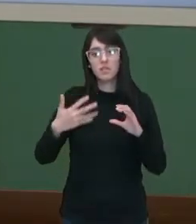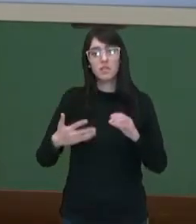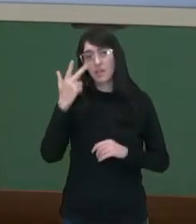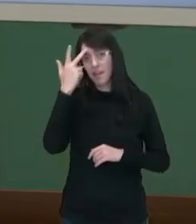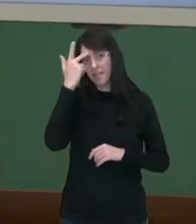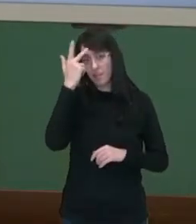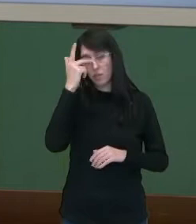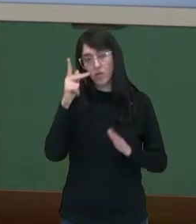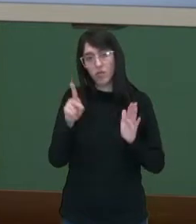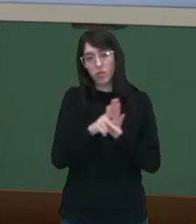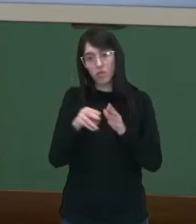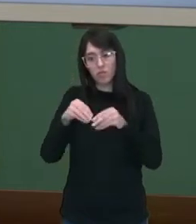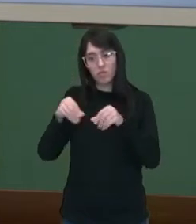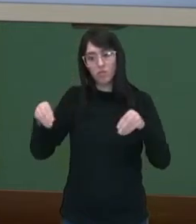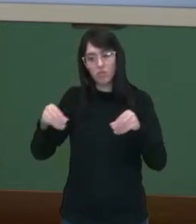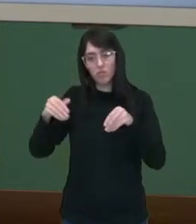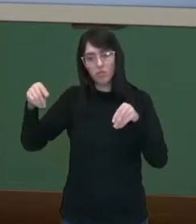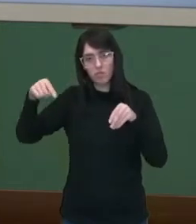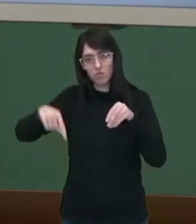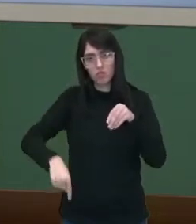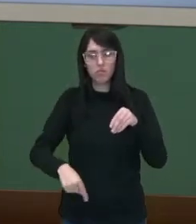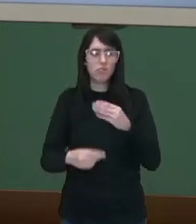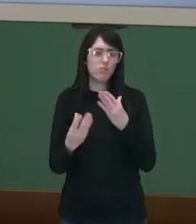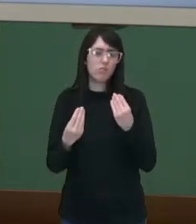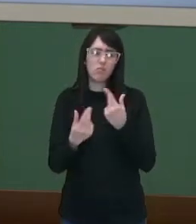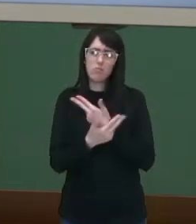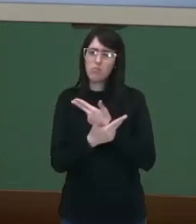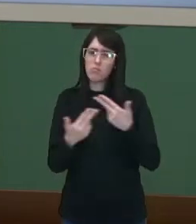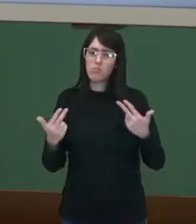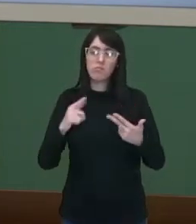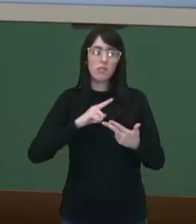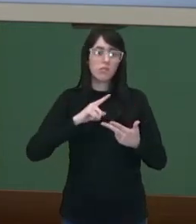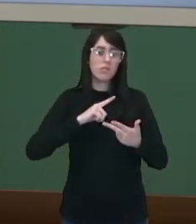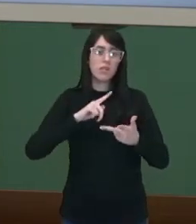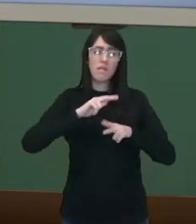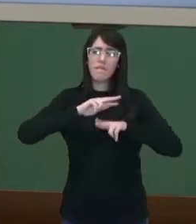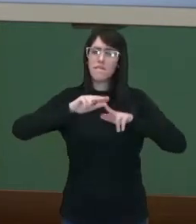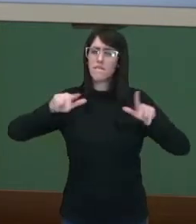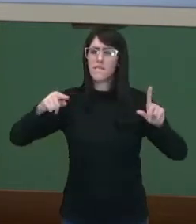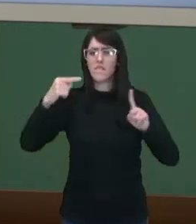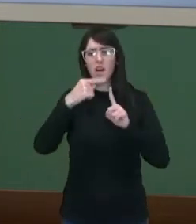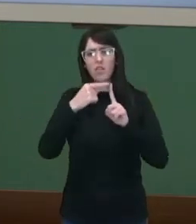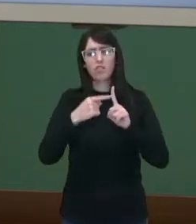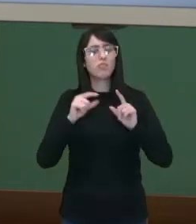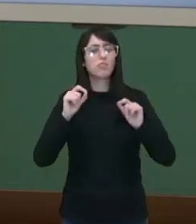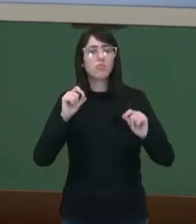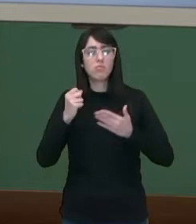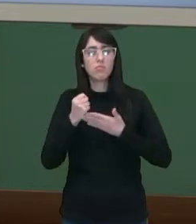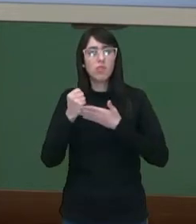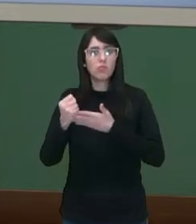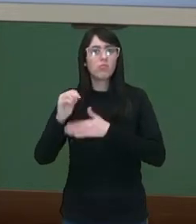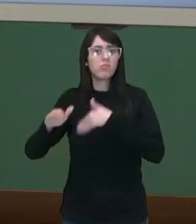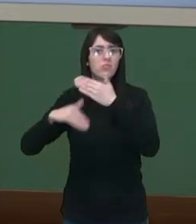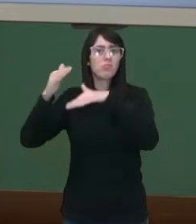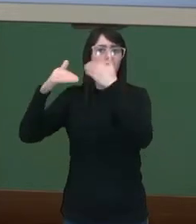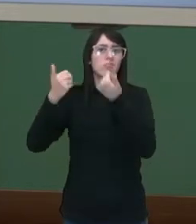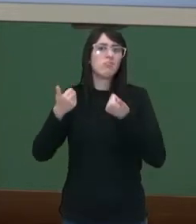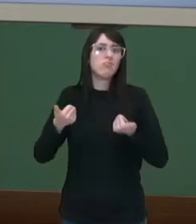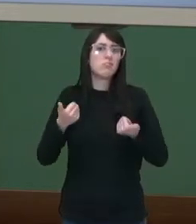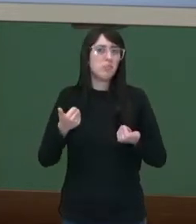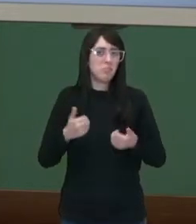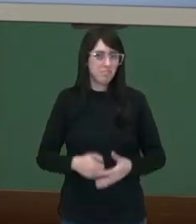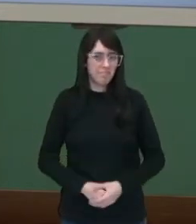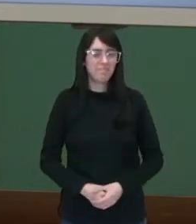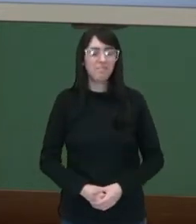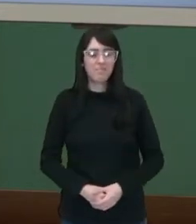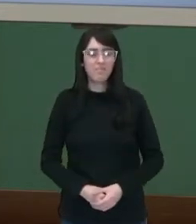do subsolo, a presença de diferentes tipos de minerais favorece o desenvolvimento desta atividade na